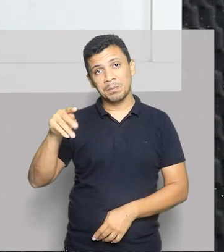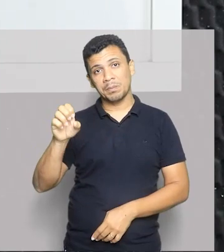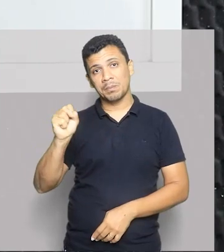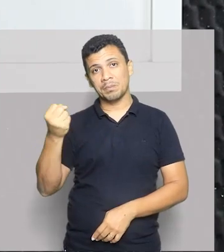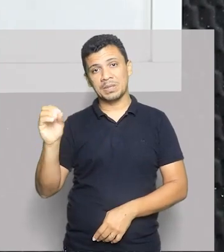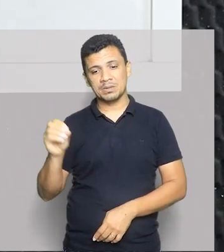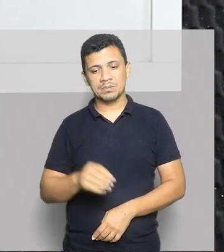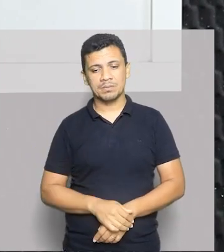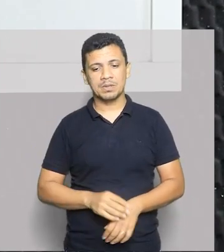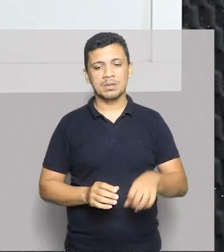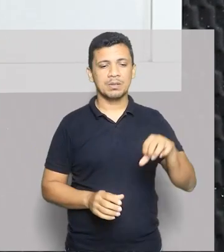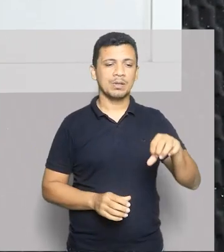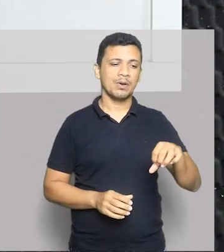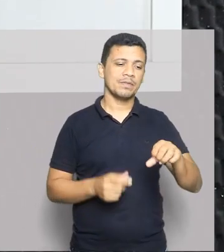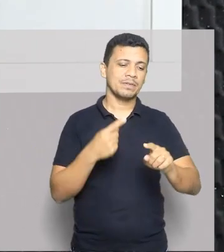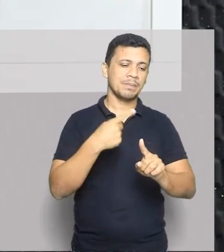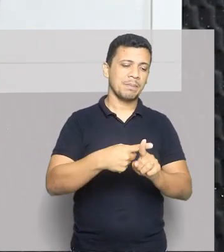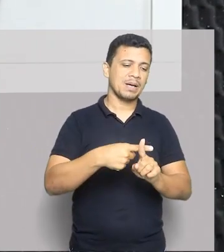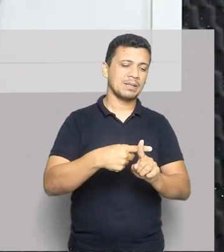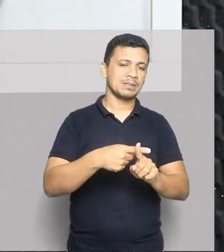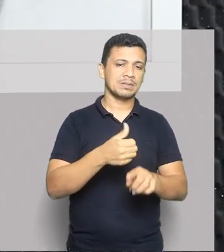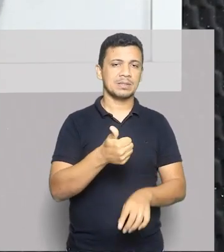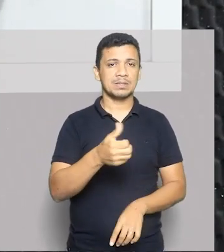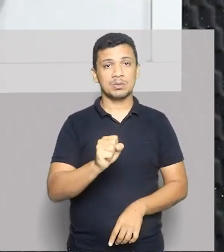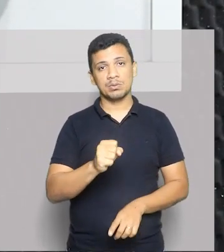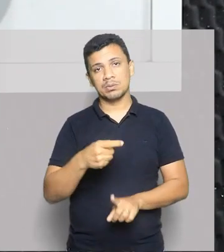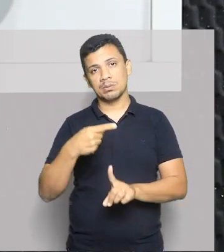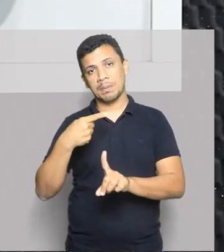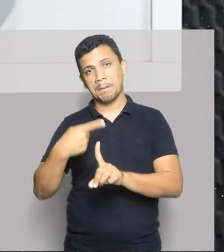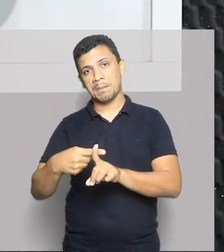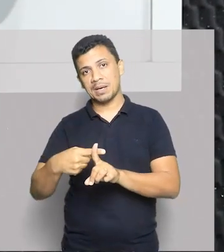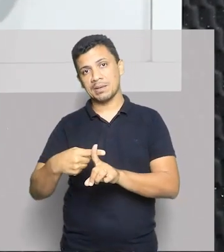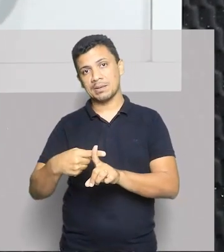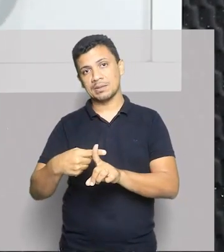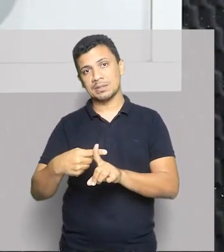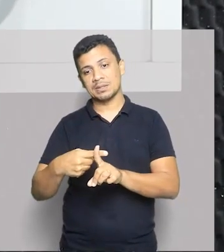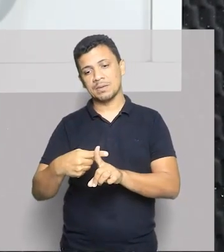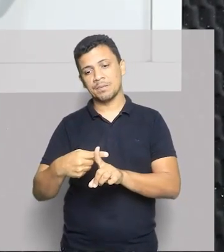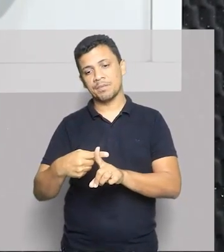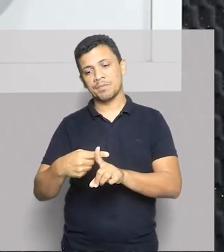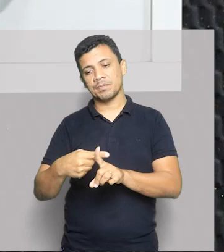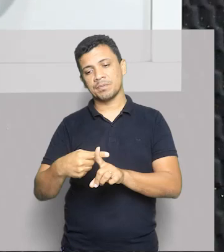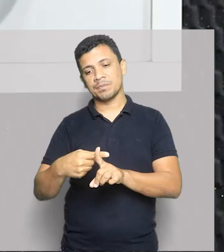9 mais o 18 mais o